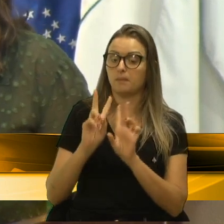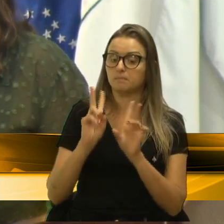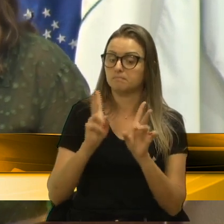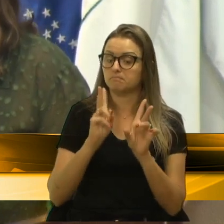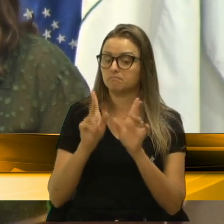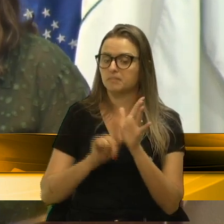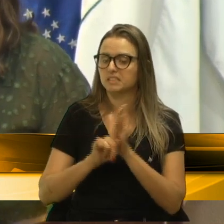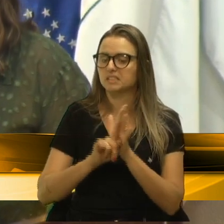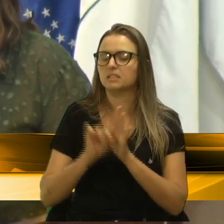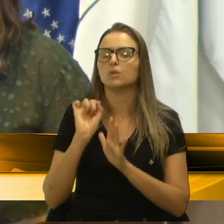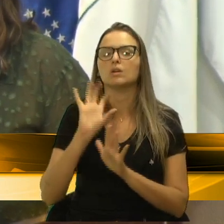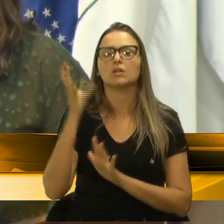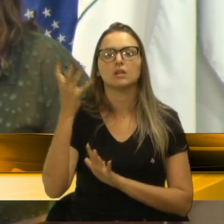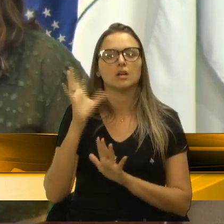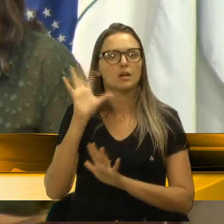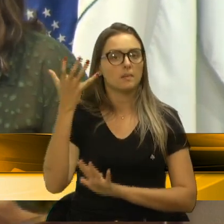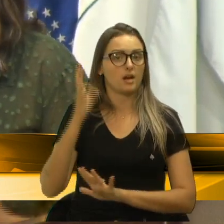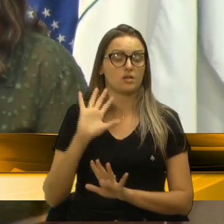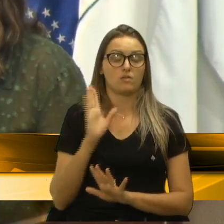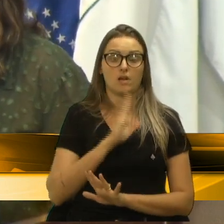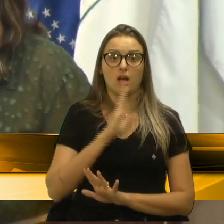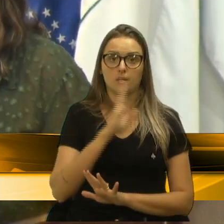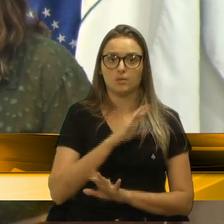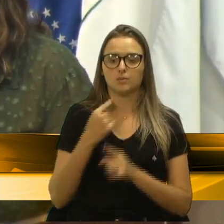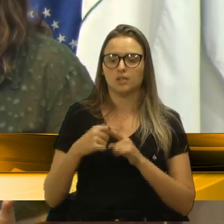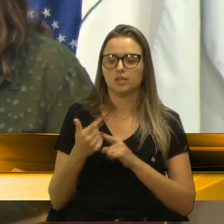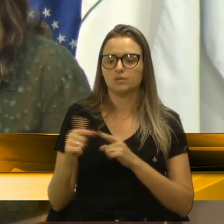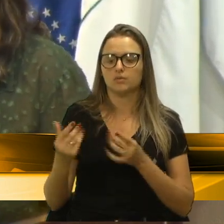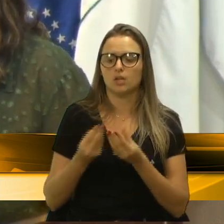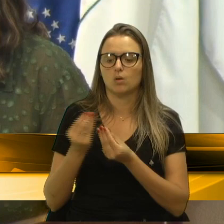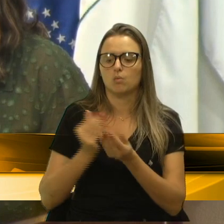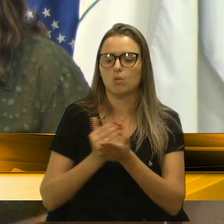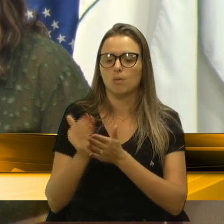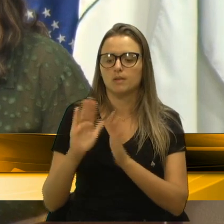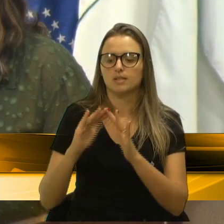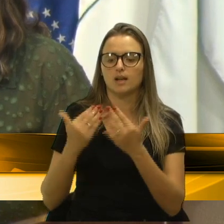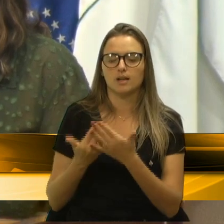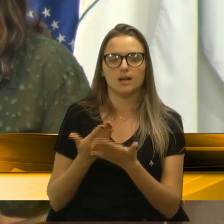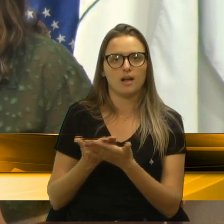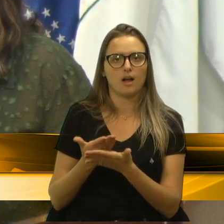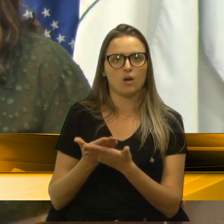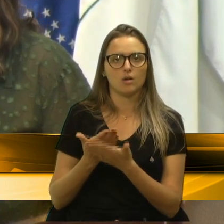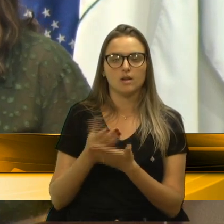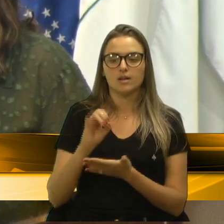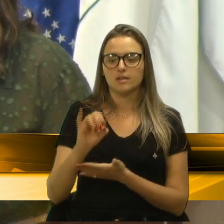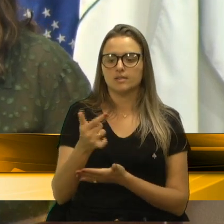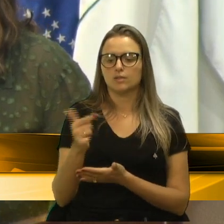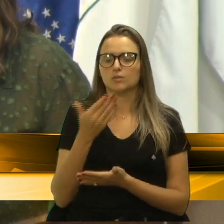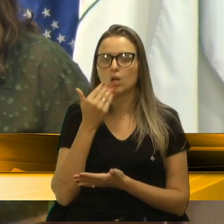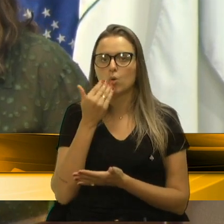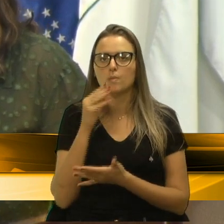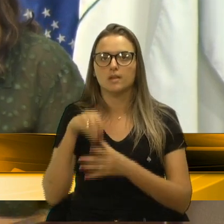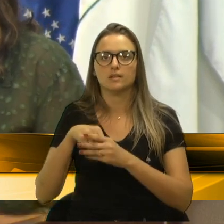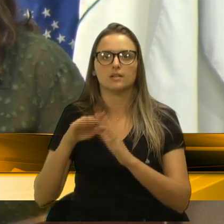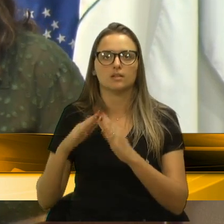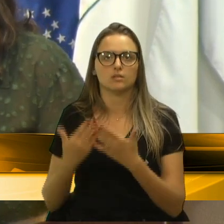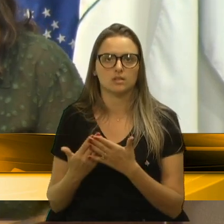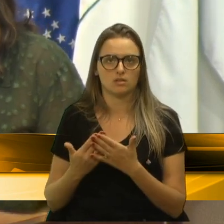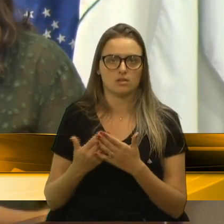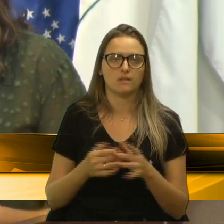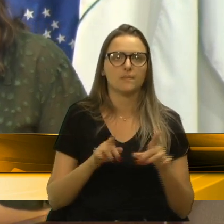resolva o quanto antes, porque não dá para começar as aulas sem merenda escolar. E, no mesmo tema, quero dizer que